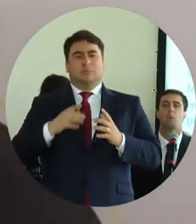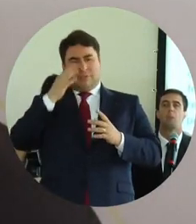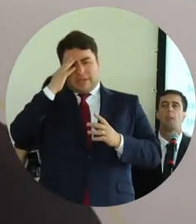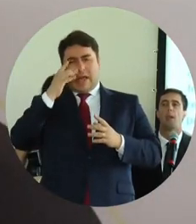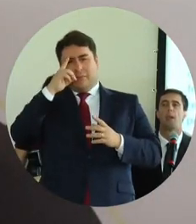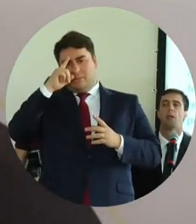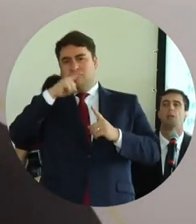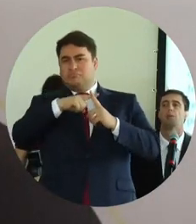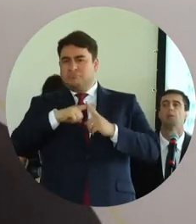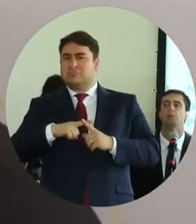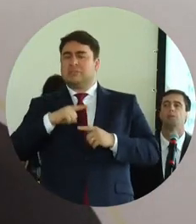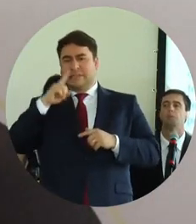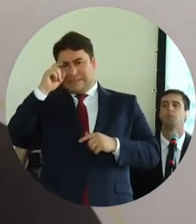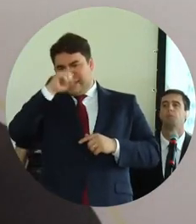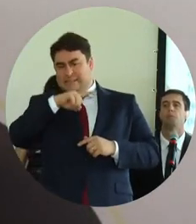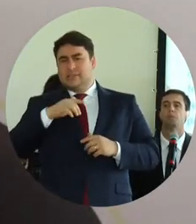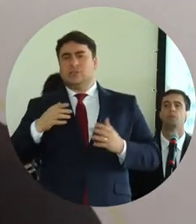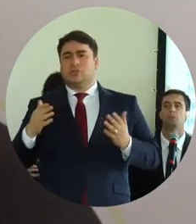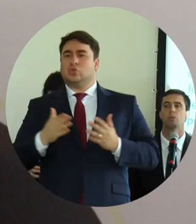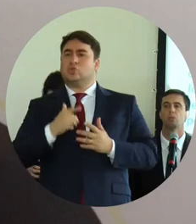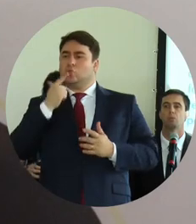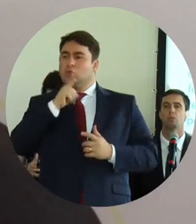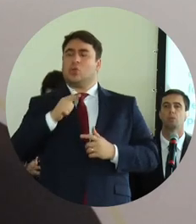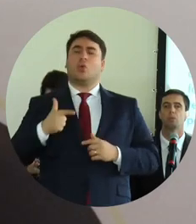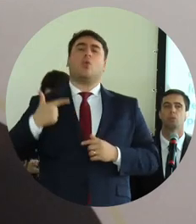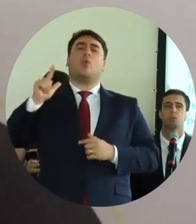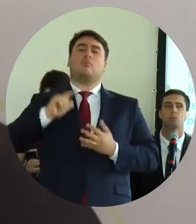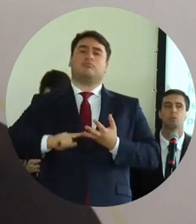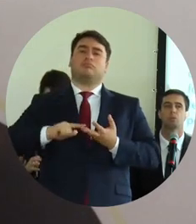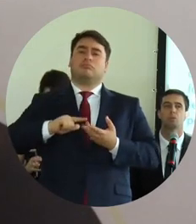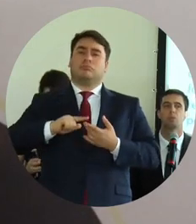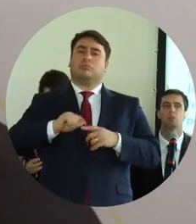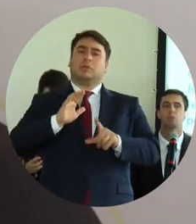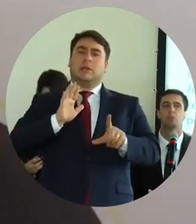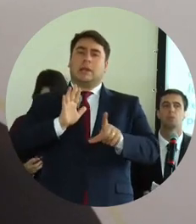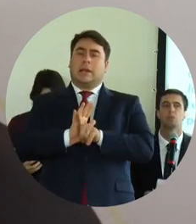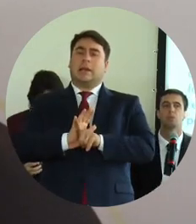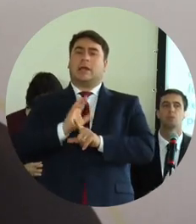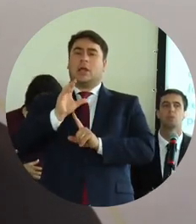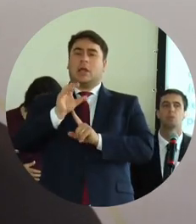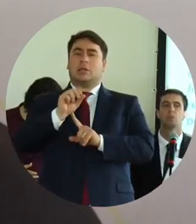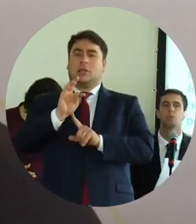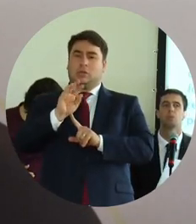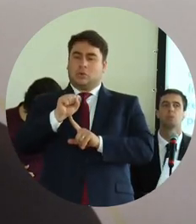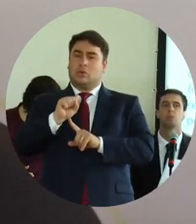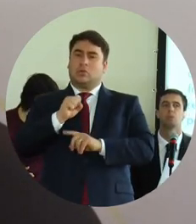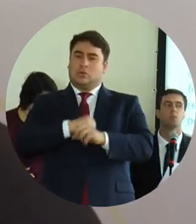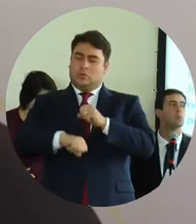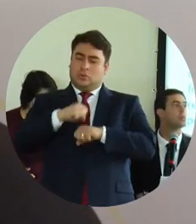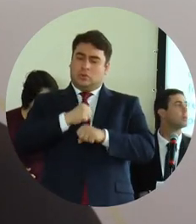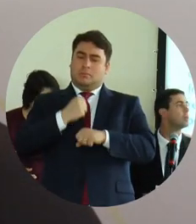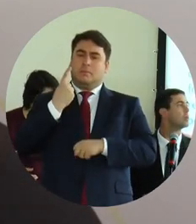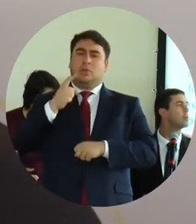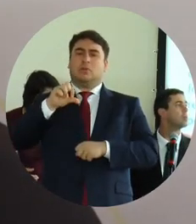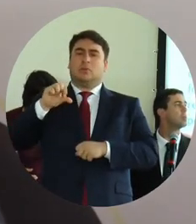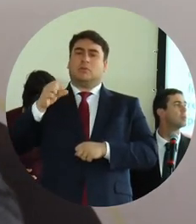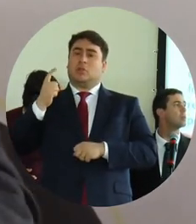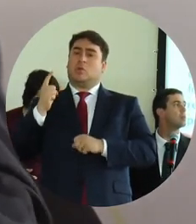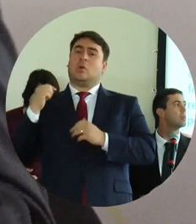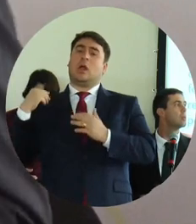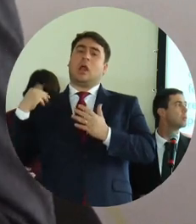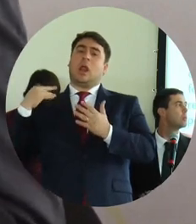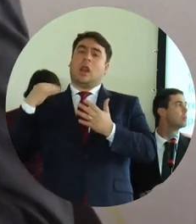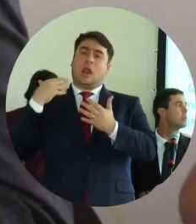nosso, que é a implantação, entre outros desafios, da lei de cota, que foi sancionada em 91, mas é que até